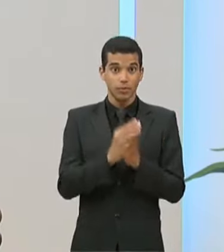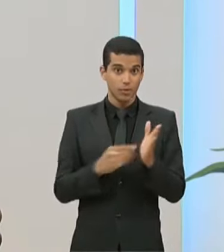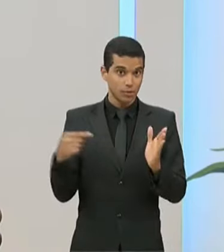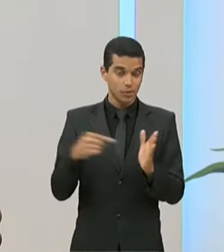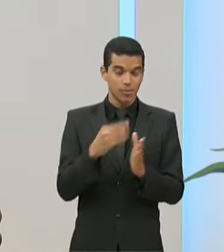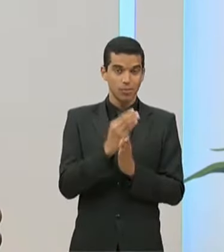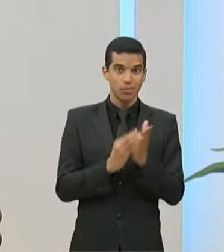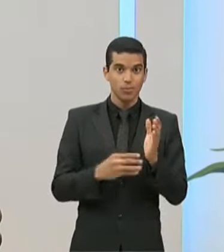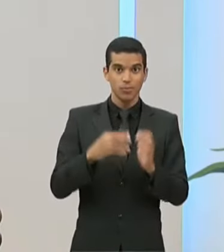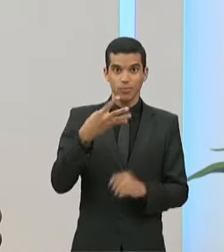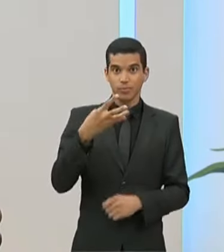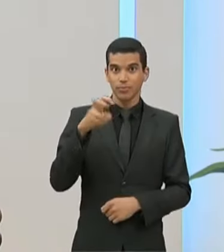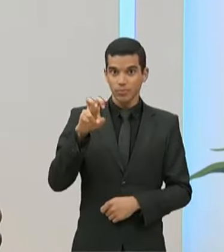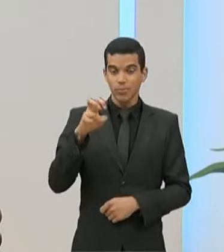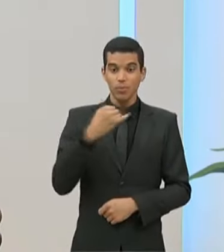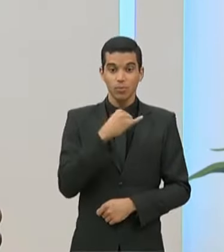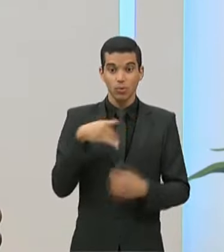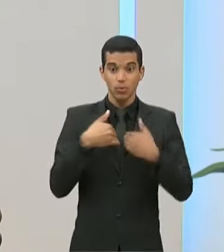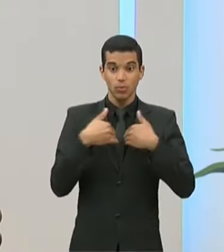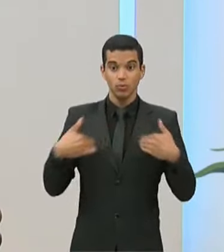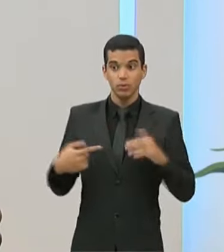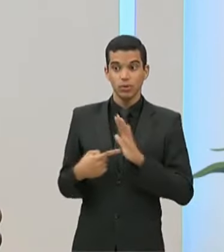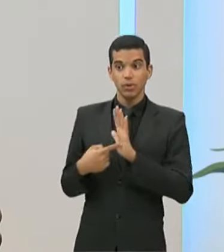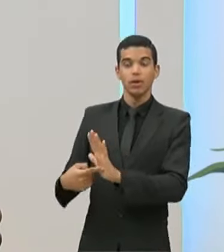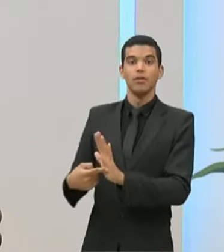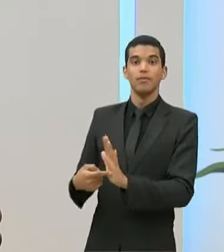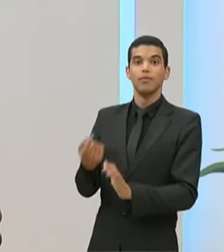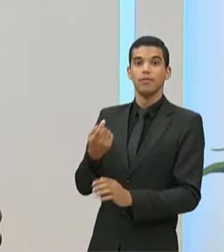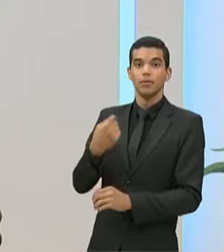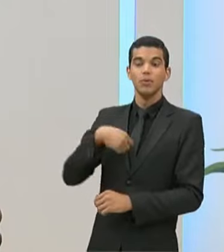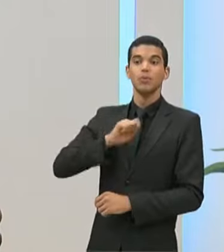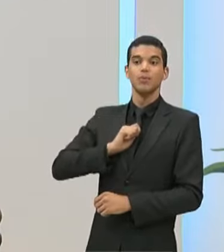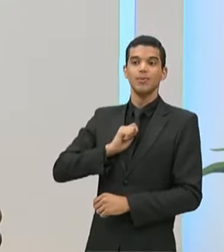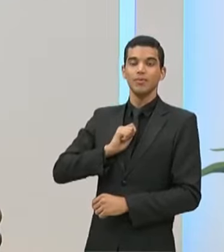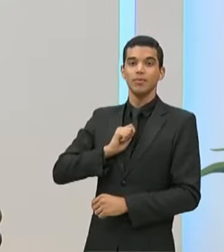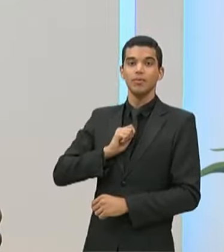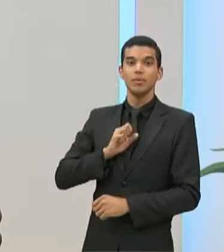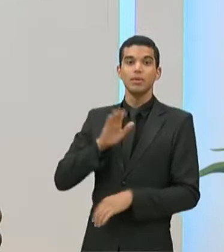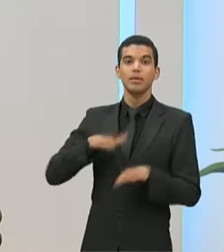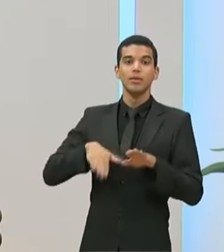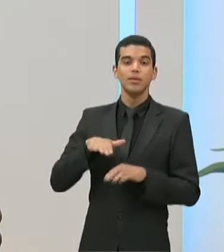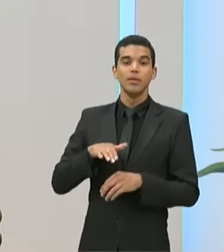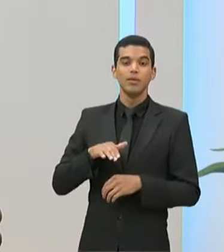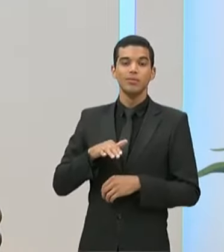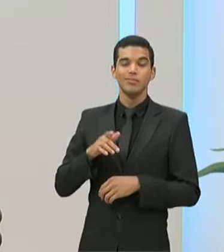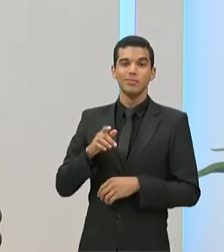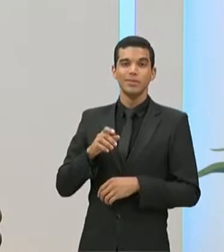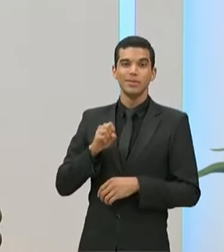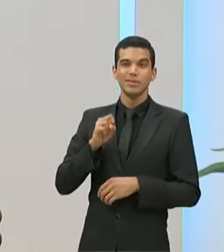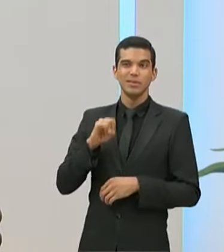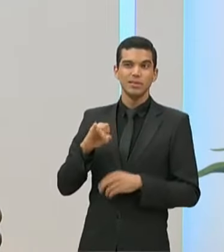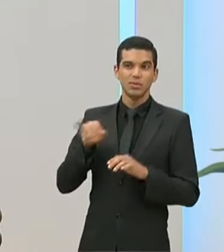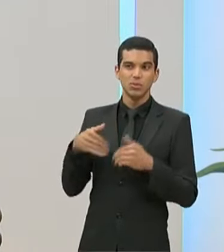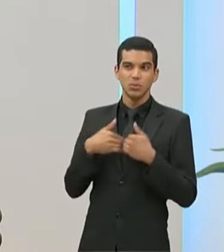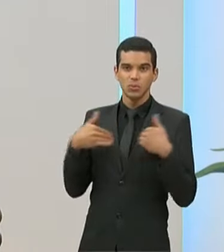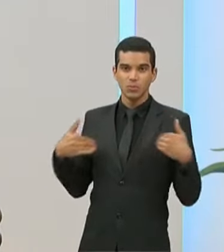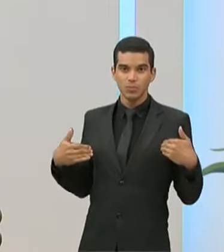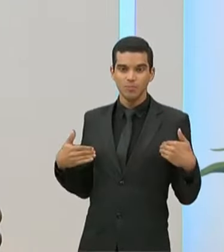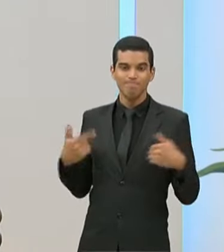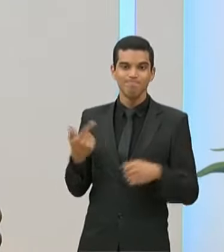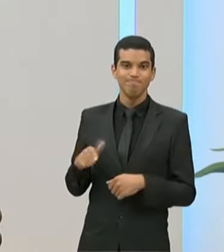45, quando José se dá a conhecer, se o caráter dele não estivesse cheio